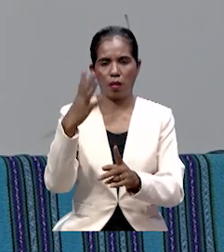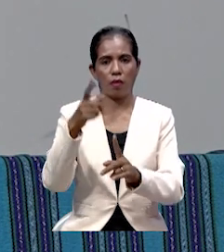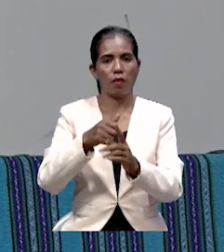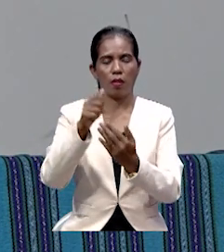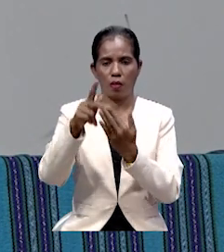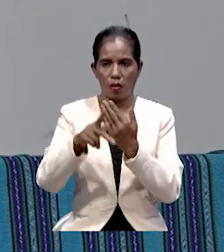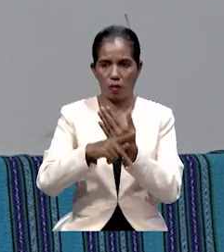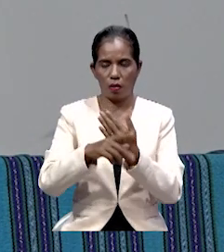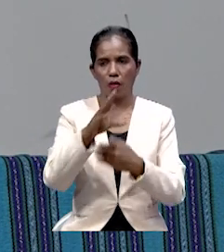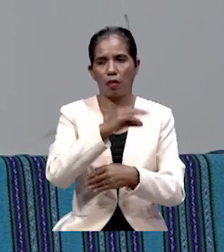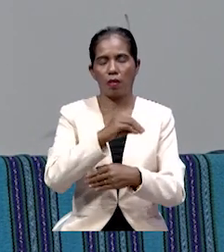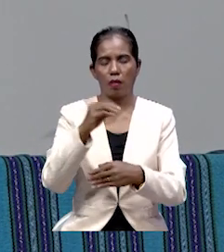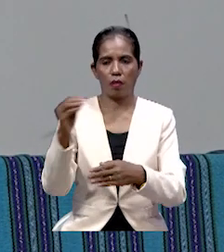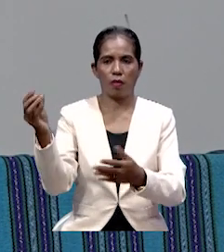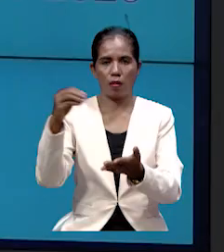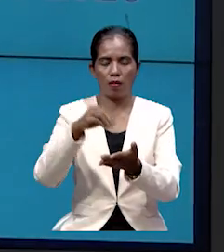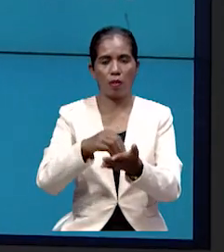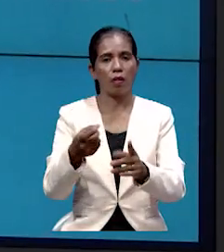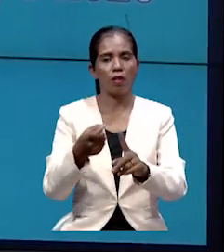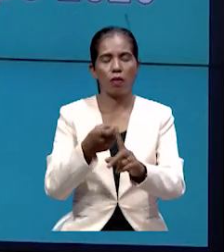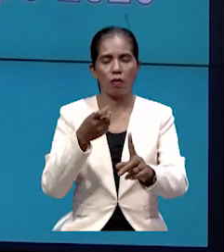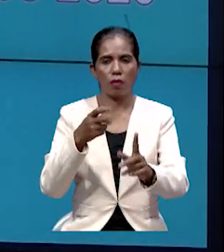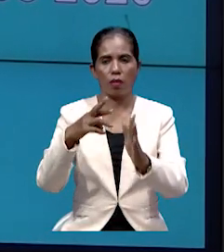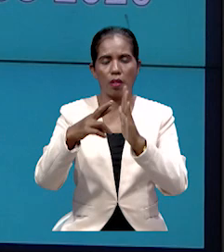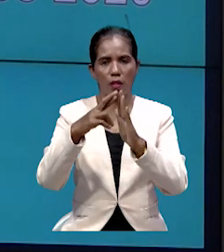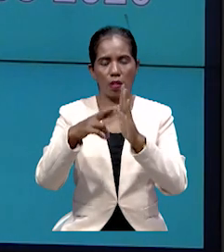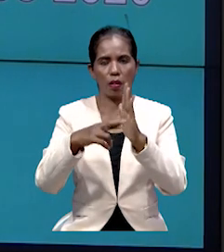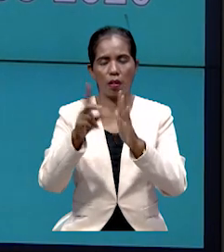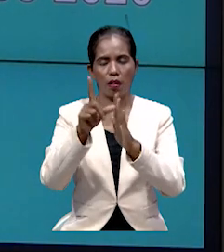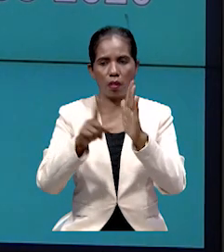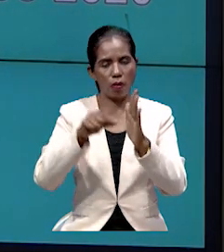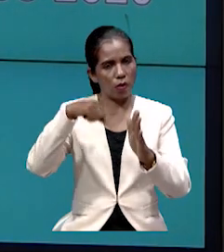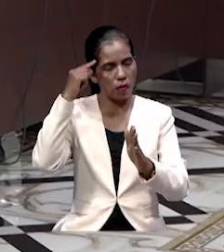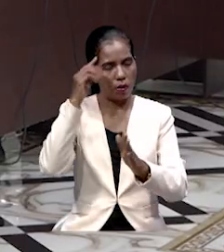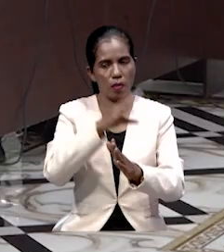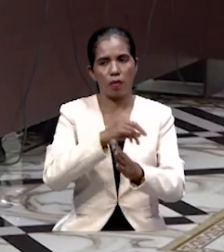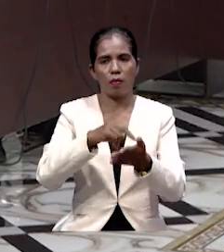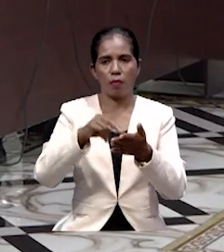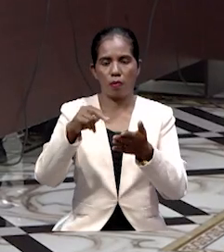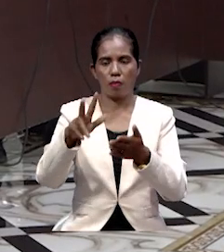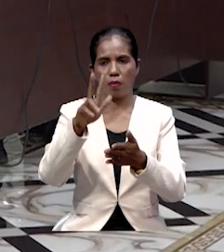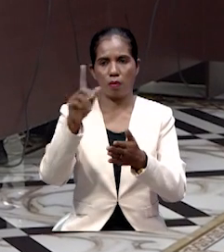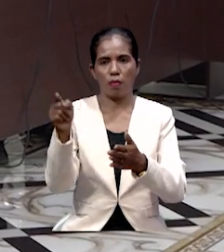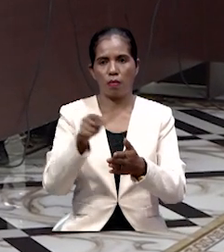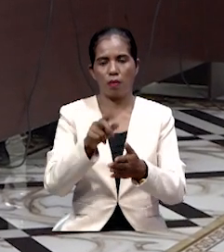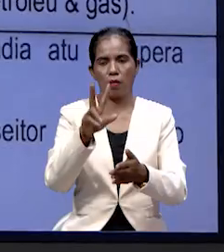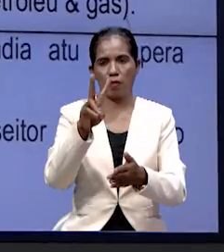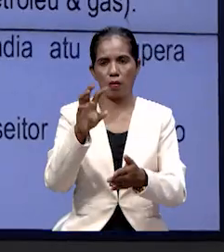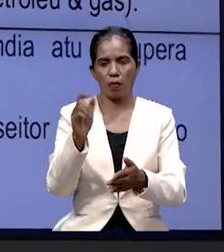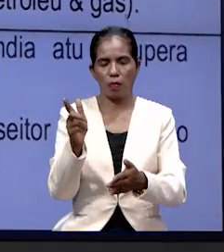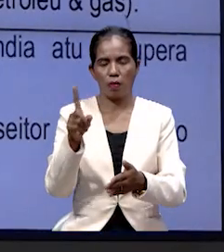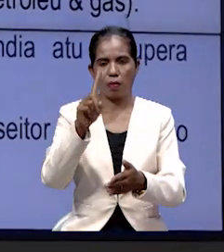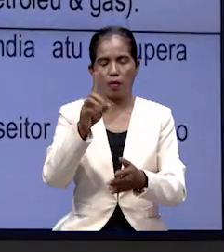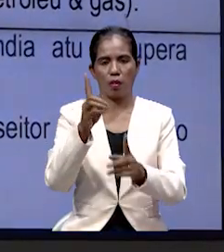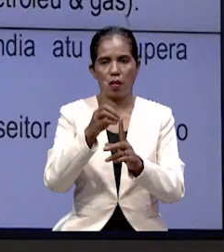Augusto. No segunda alteração, lihusi resolução governo número Tolu barra Rihun Rua Ronulo Recenida, Loron